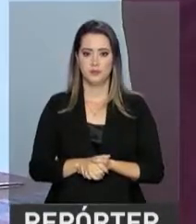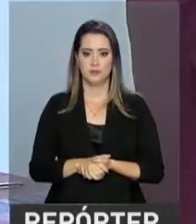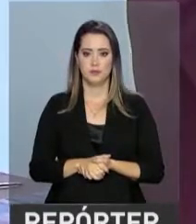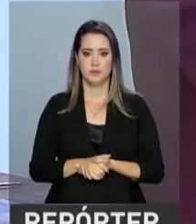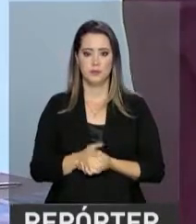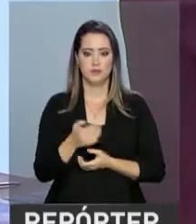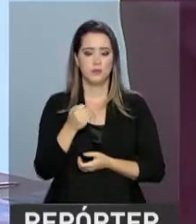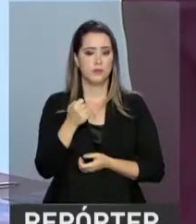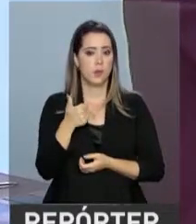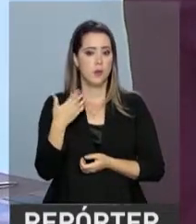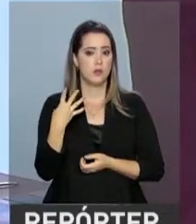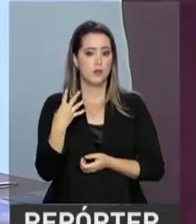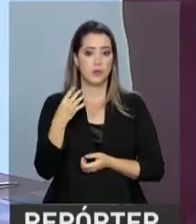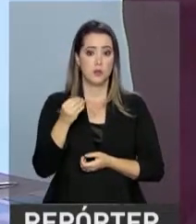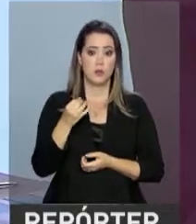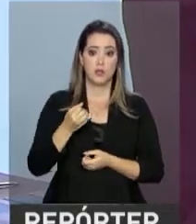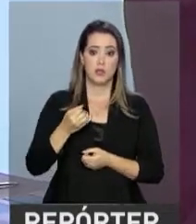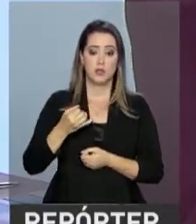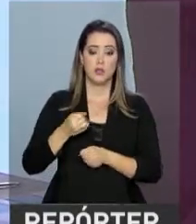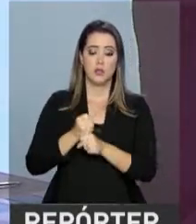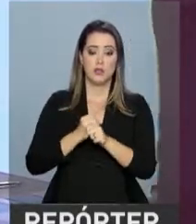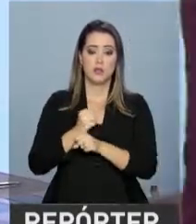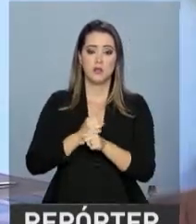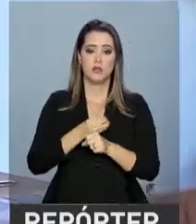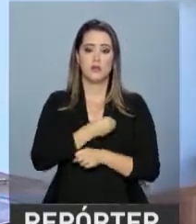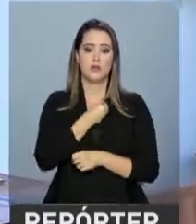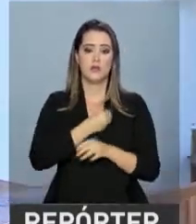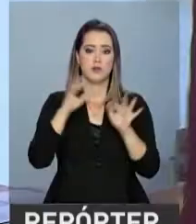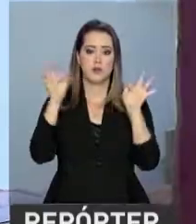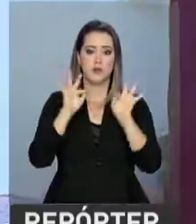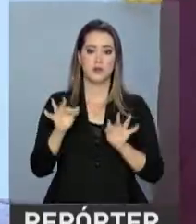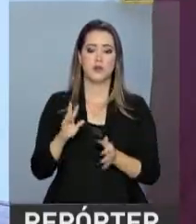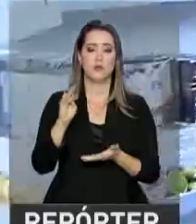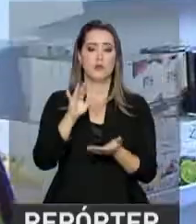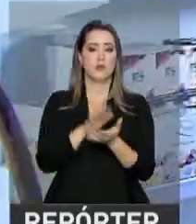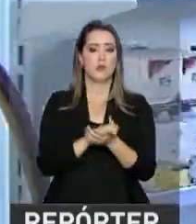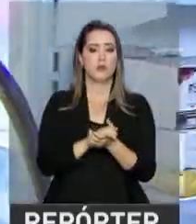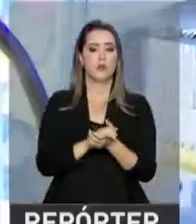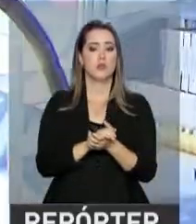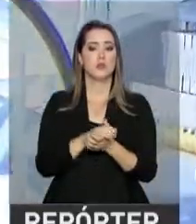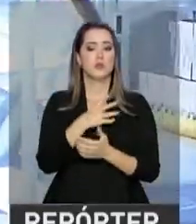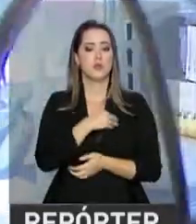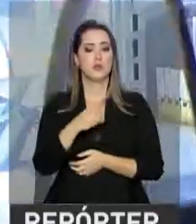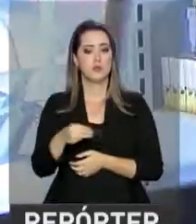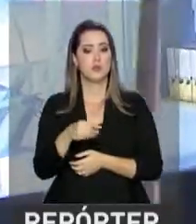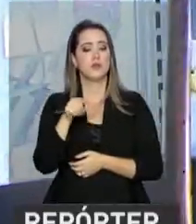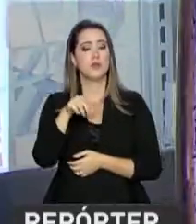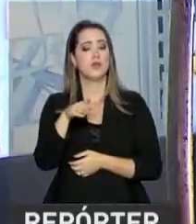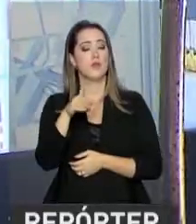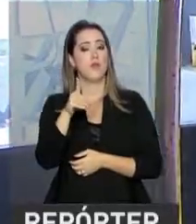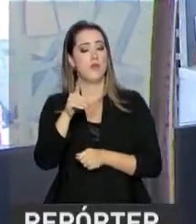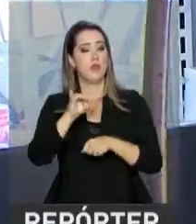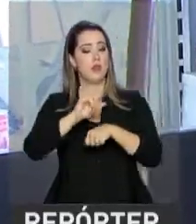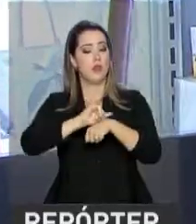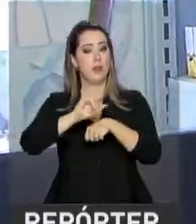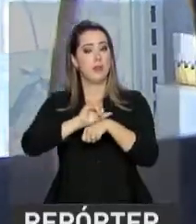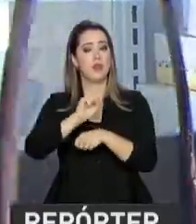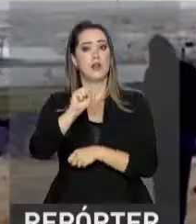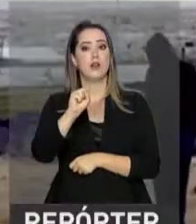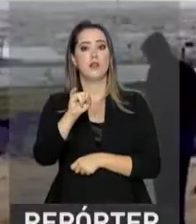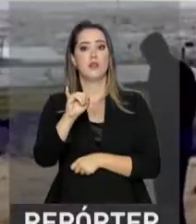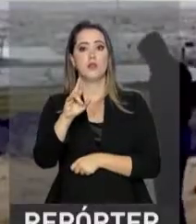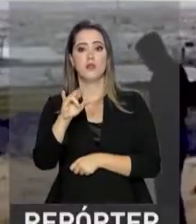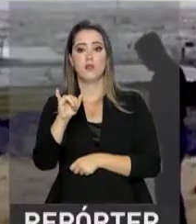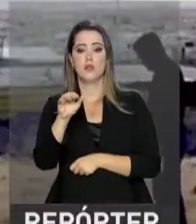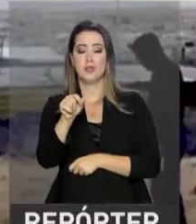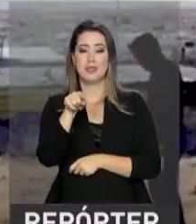Durante quase 40 anos, Amar viveu uma vida feliz com a esposa e três filhos em Damasco, capital da Síria. Mas em 2011, a